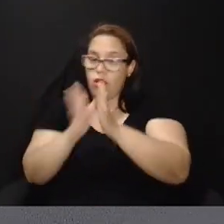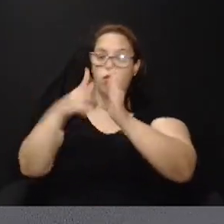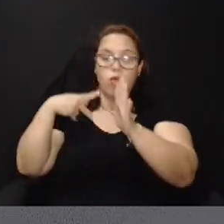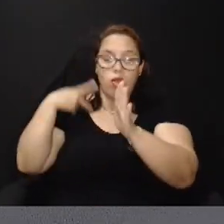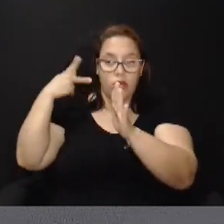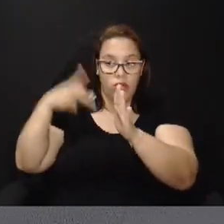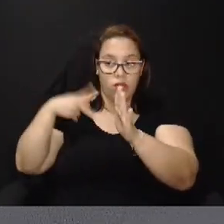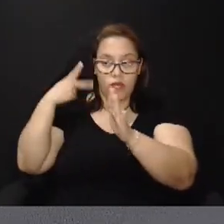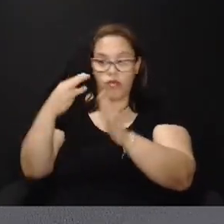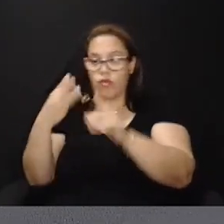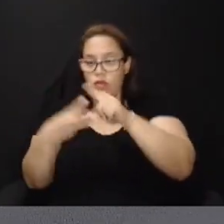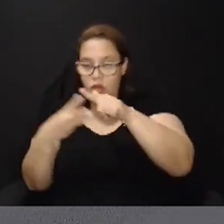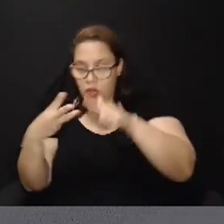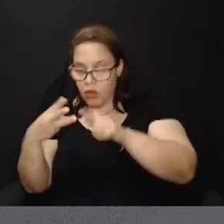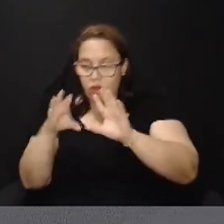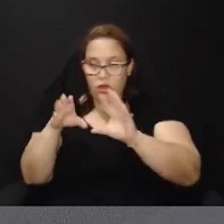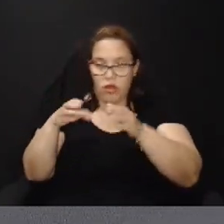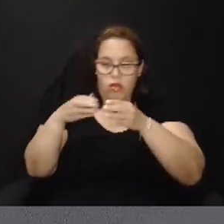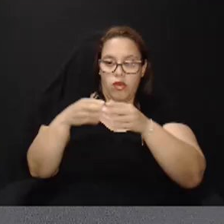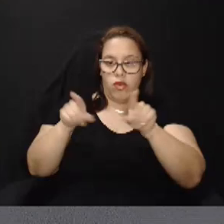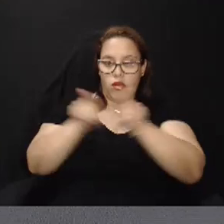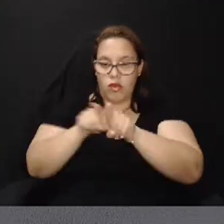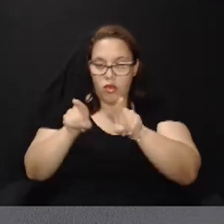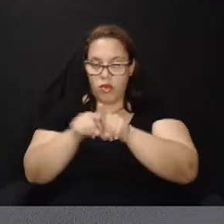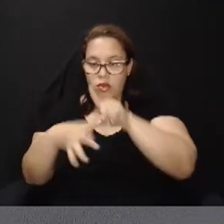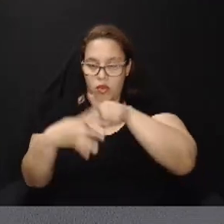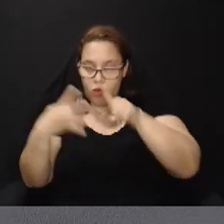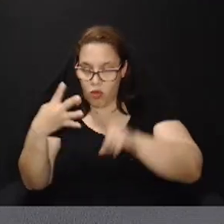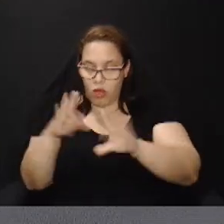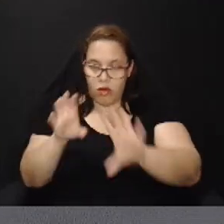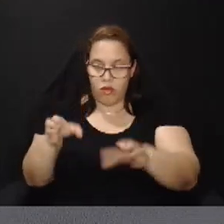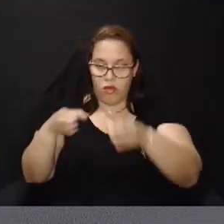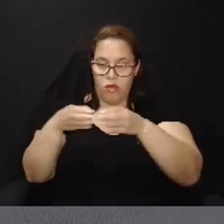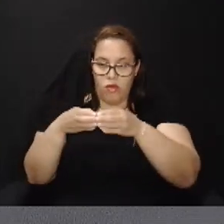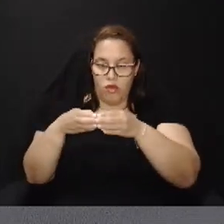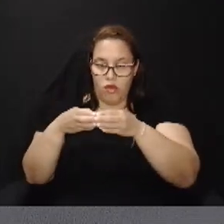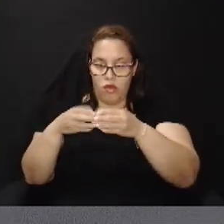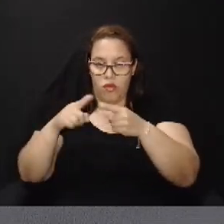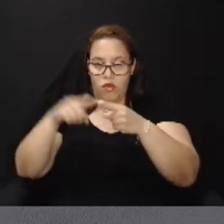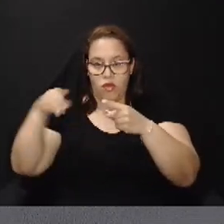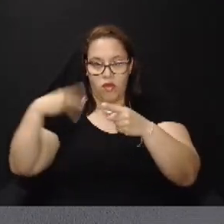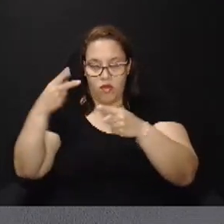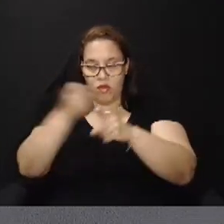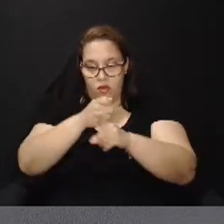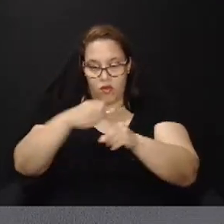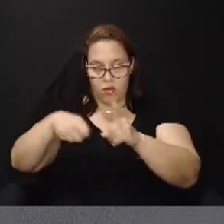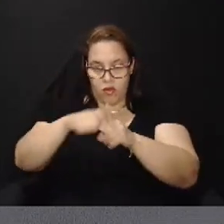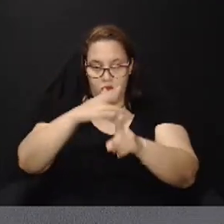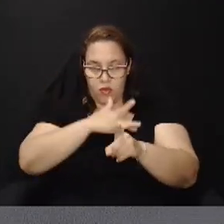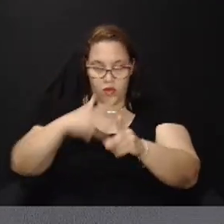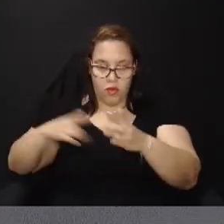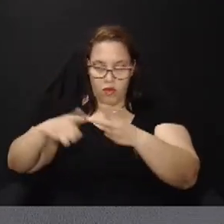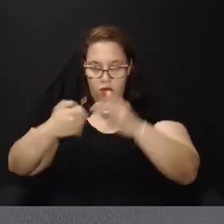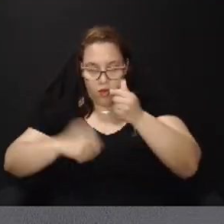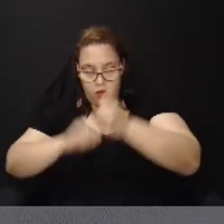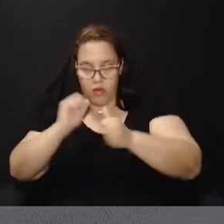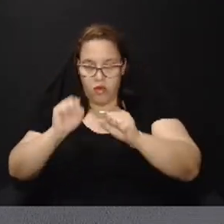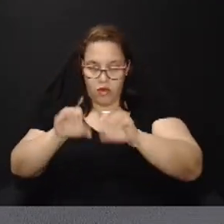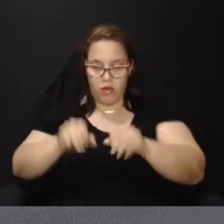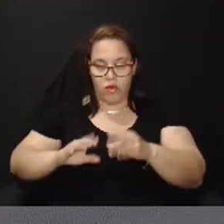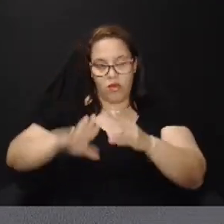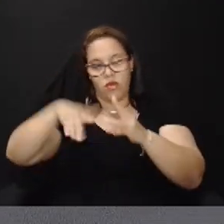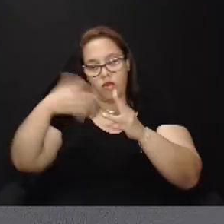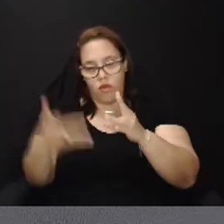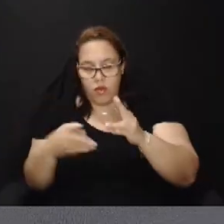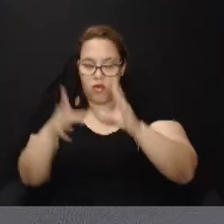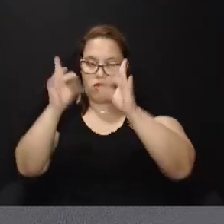3 comissões, o senhor também é membro de 4 comissões. A Política Social e Saúde, a de Educação e Esporte, a Especial de Honraria e a de Políticas de